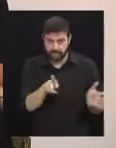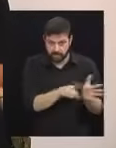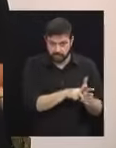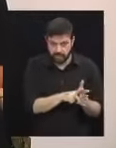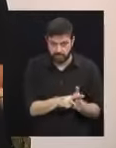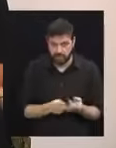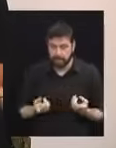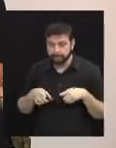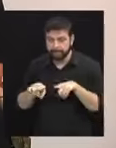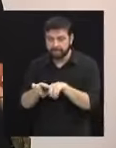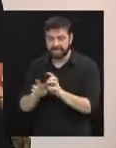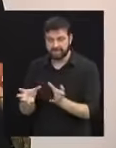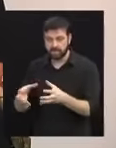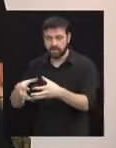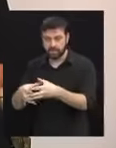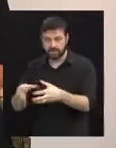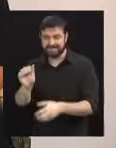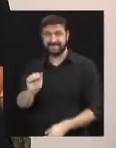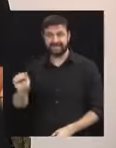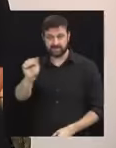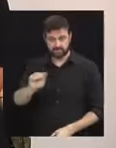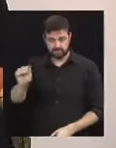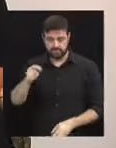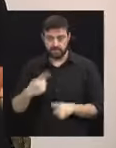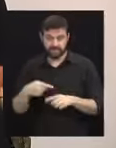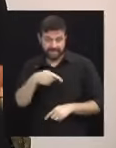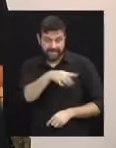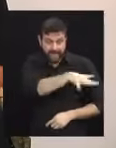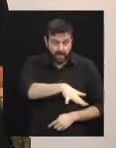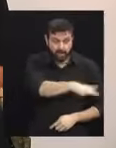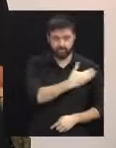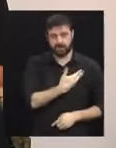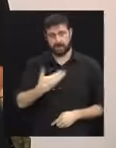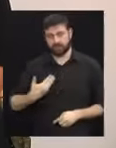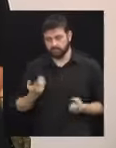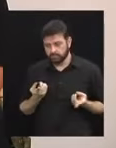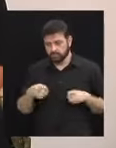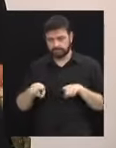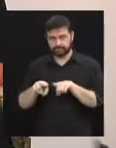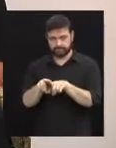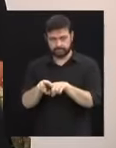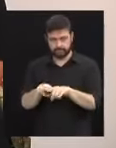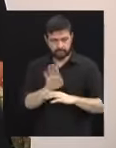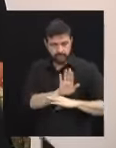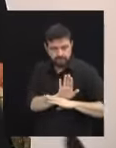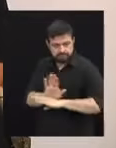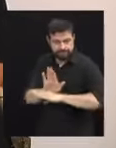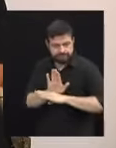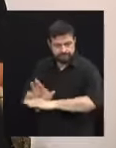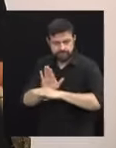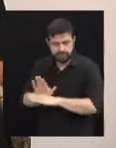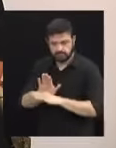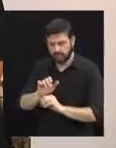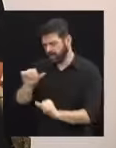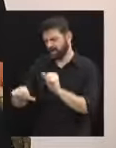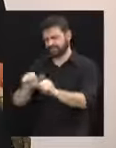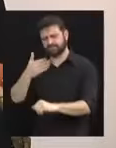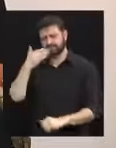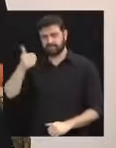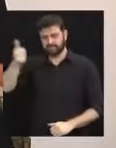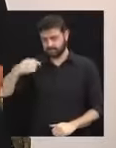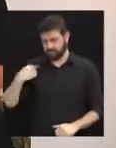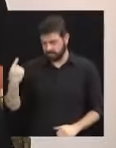dão uma segurança a mais pra gente, né? Porque é um órgão público que ampara, né? Então muda tudo. E